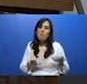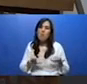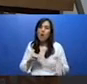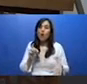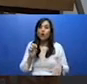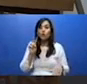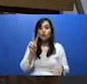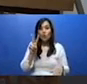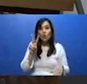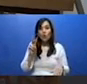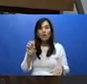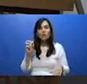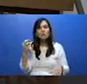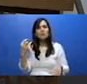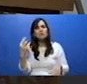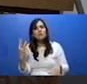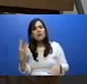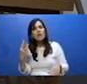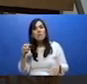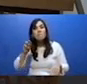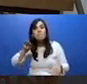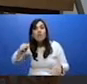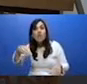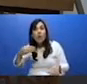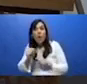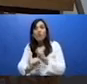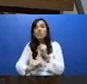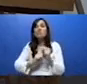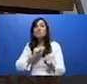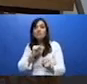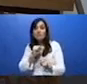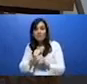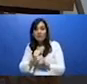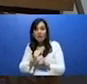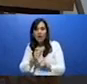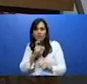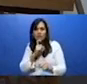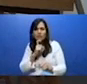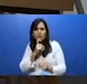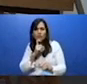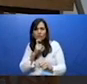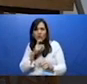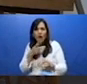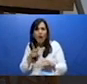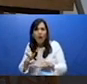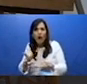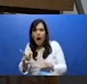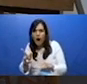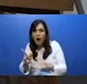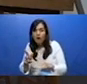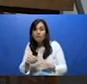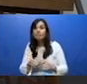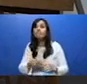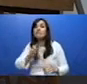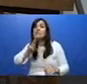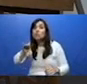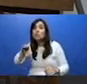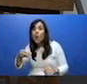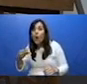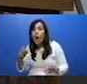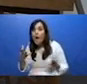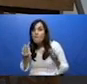3 milhões de anos. Já pensou 2 ou 3 anos fazendo frio direto? Agora imagine 2 a 3 milhões de